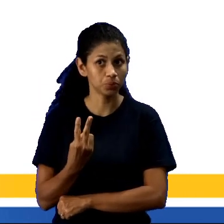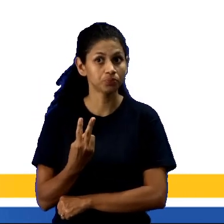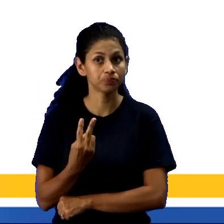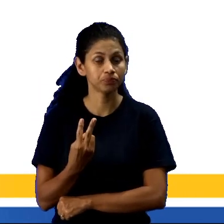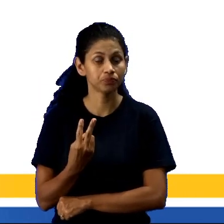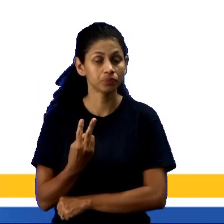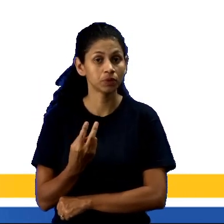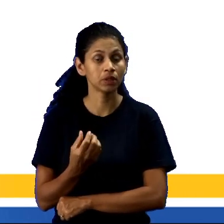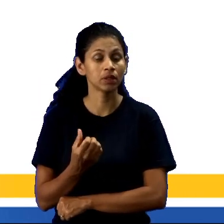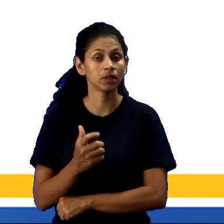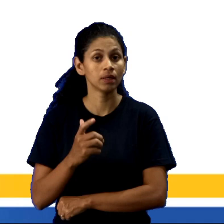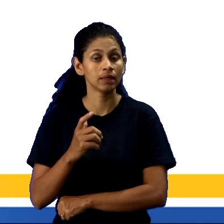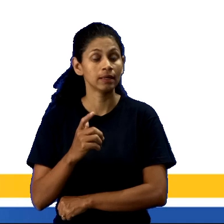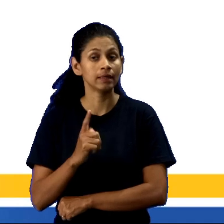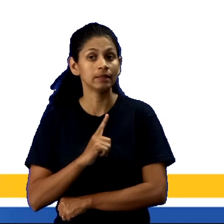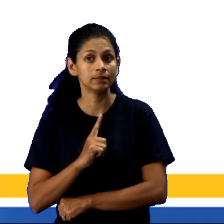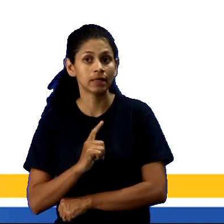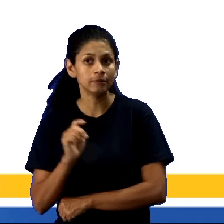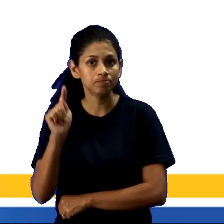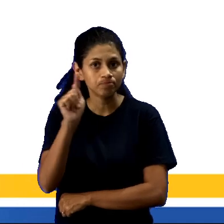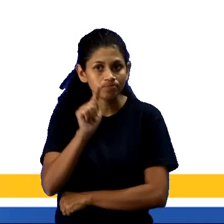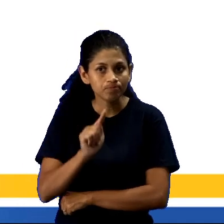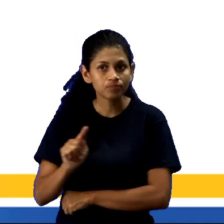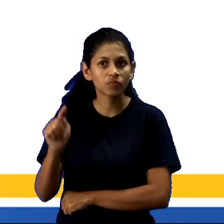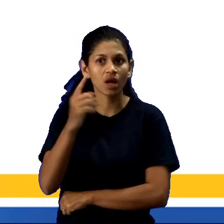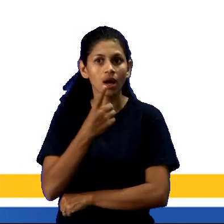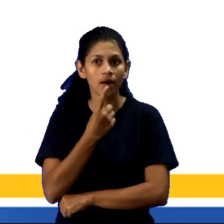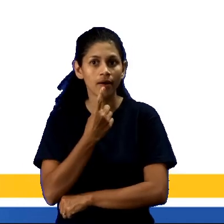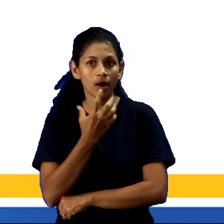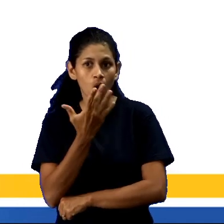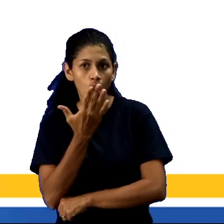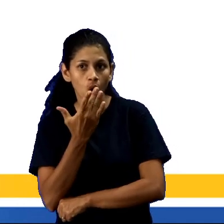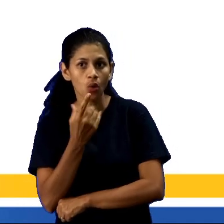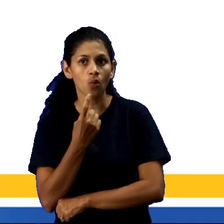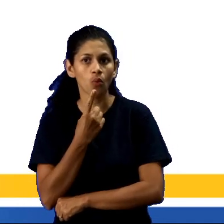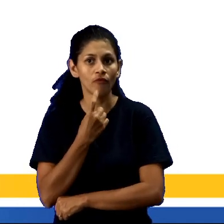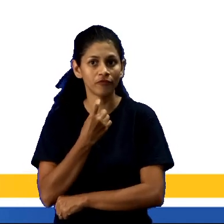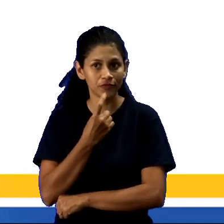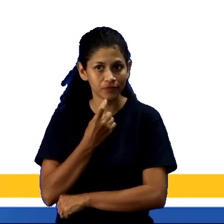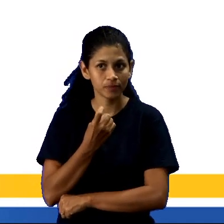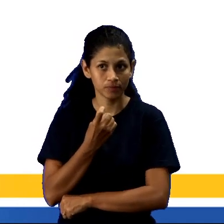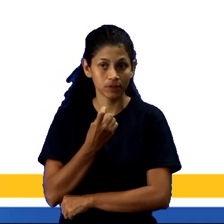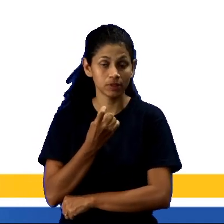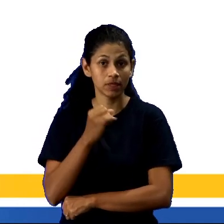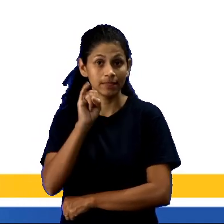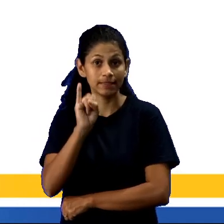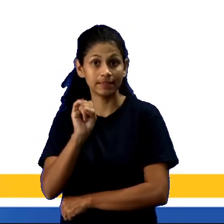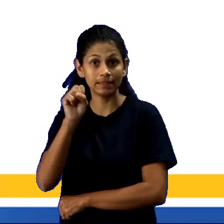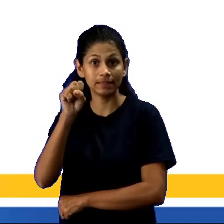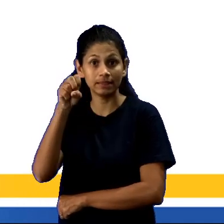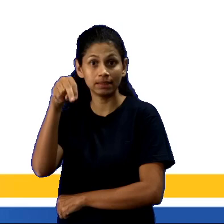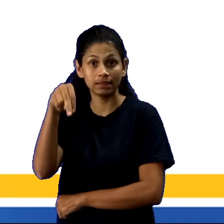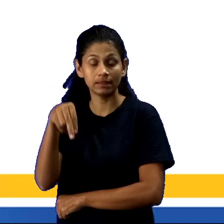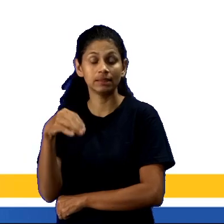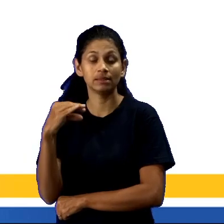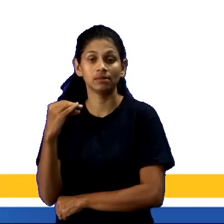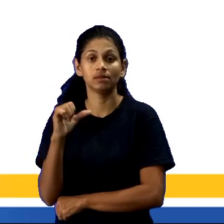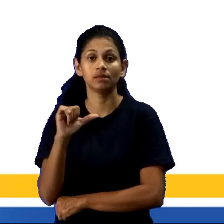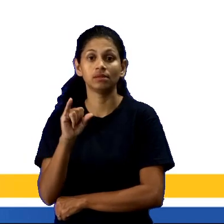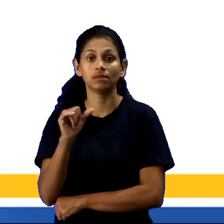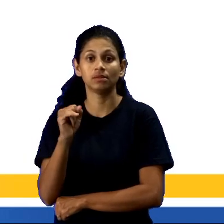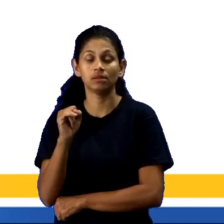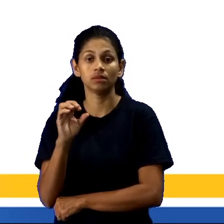o numeral romano 1, né, que lemos primeiro, é o inciso, como acabamos de falar, e abaixo